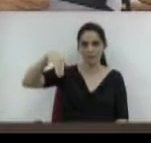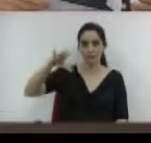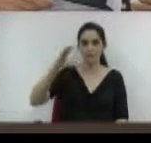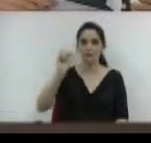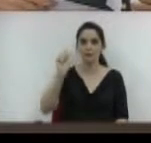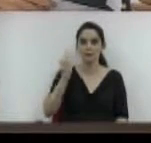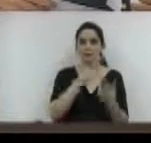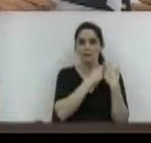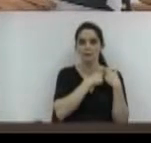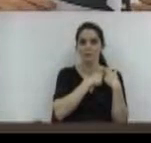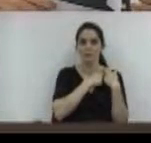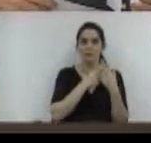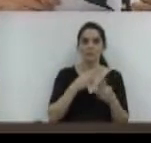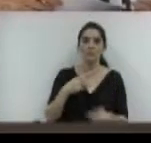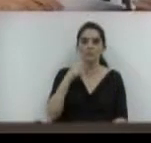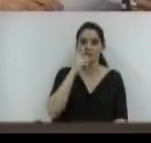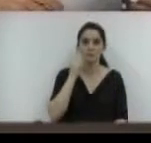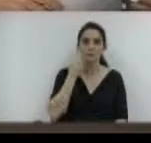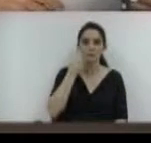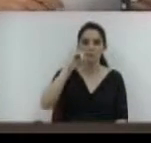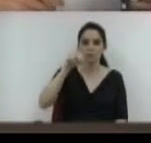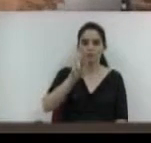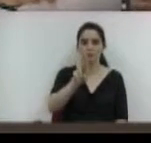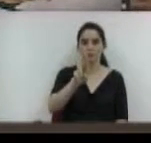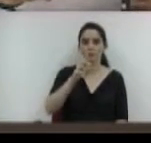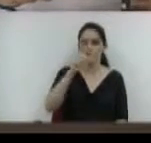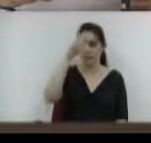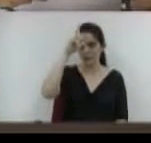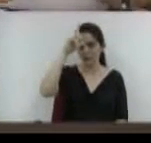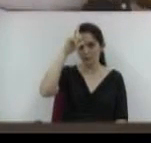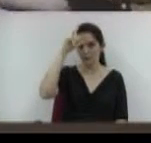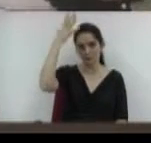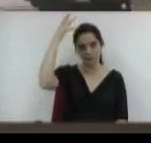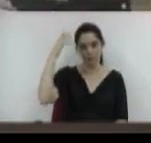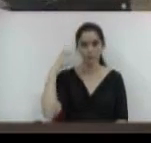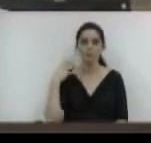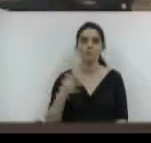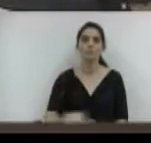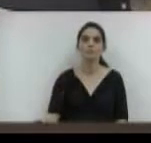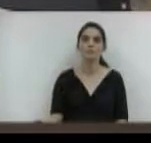Newton César dos Santos, José Eduardo Monteiro Júnior, Sidney Pascotto e Lu Bogo.